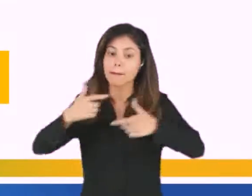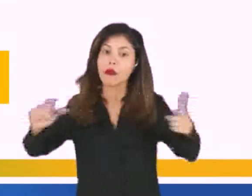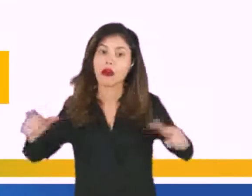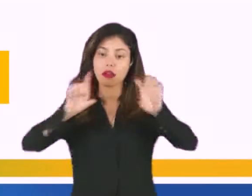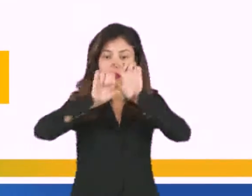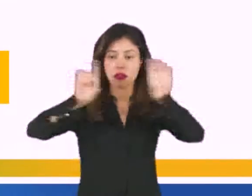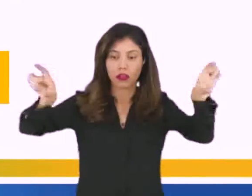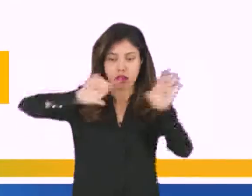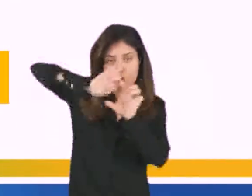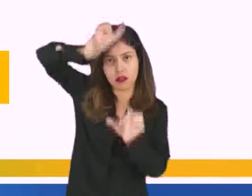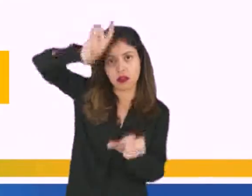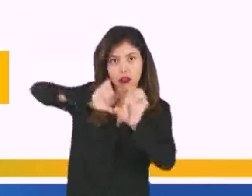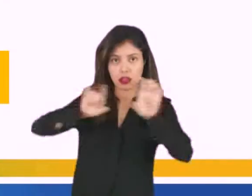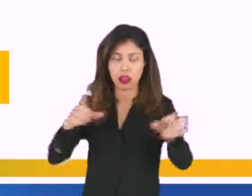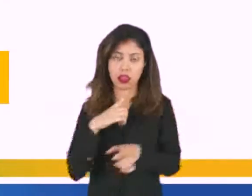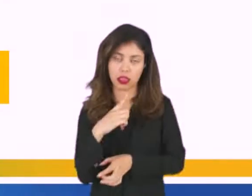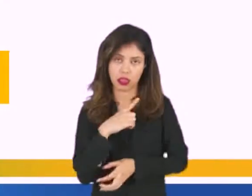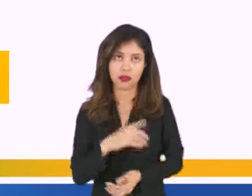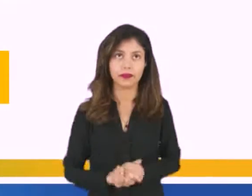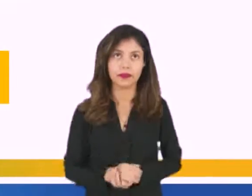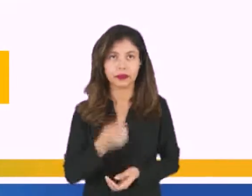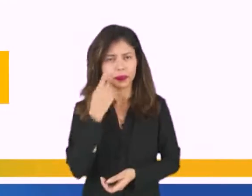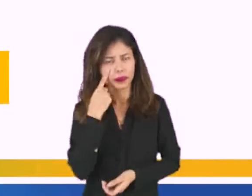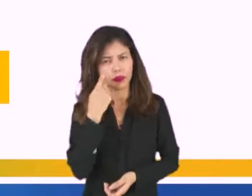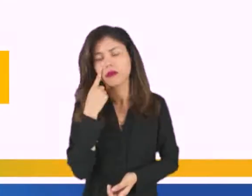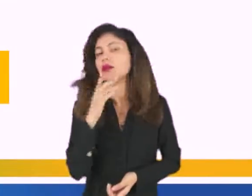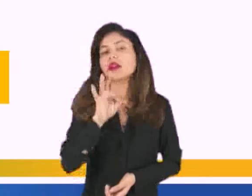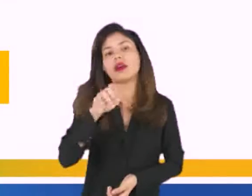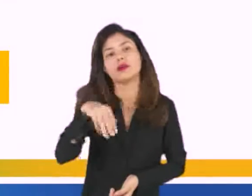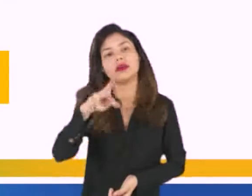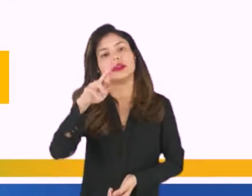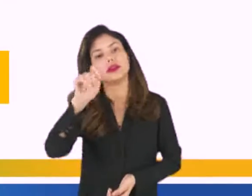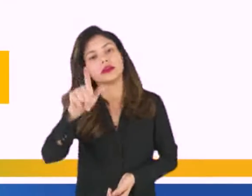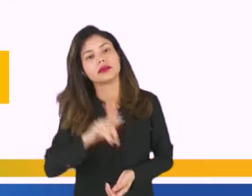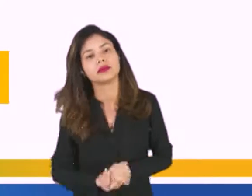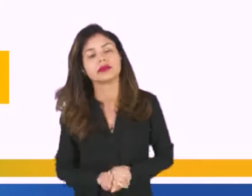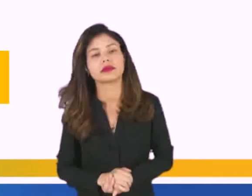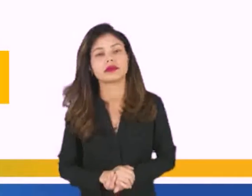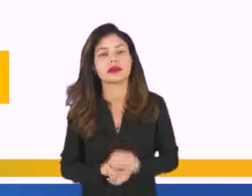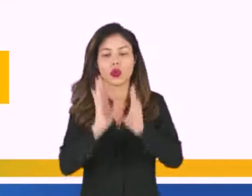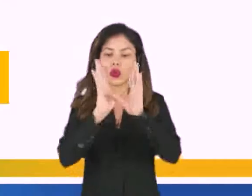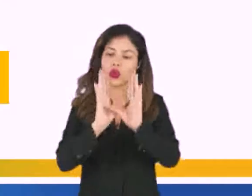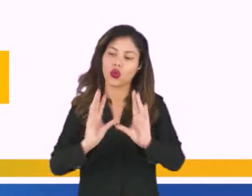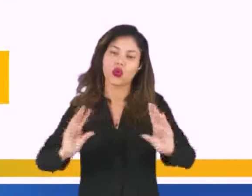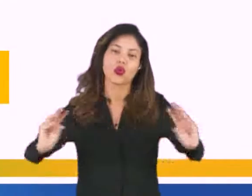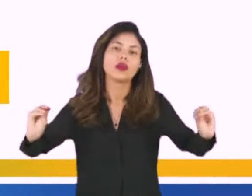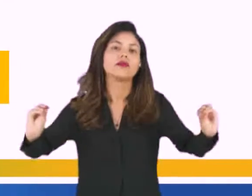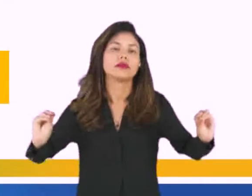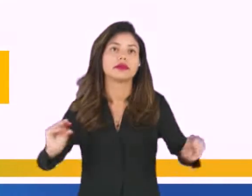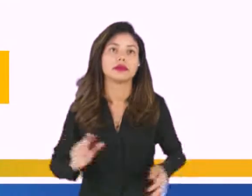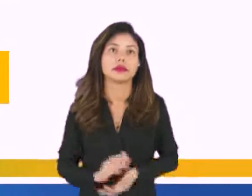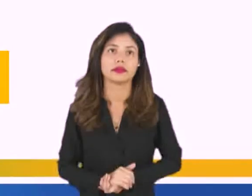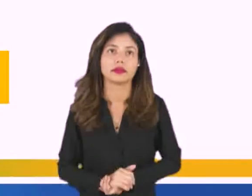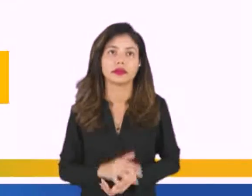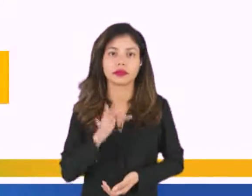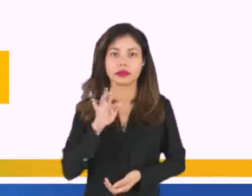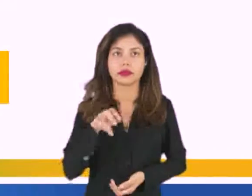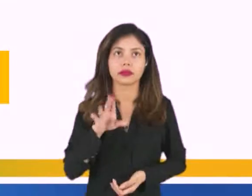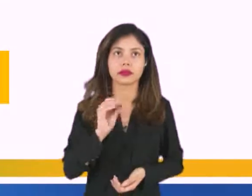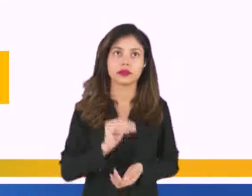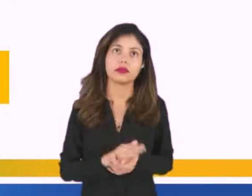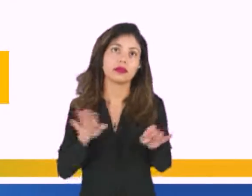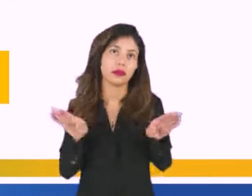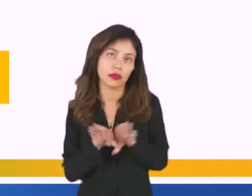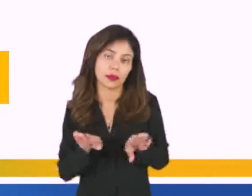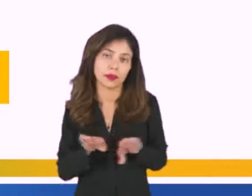né? E observando o metanol são substâncias solúveis em água. O fenol também,